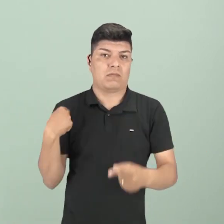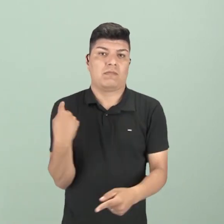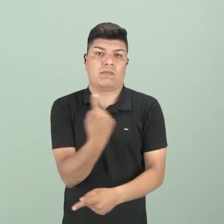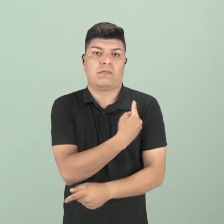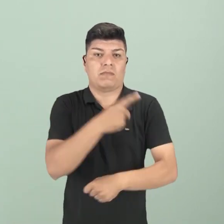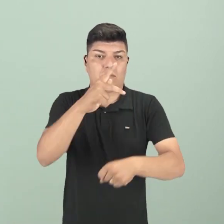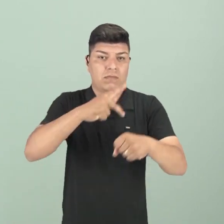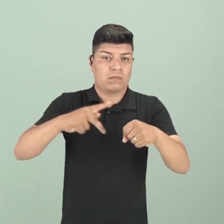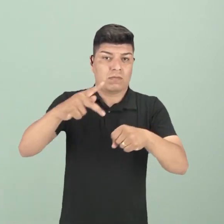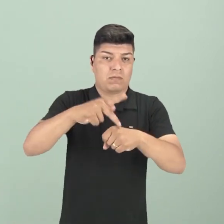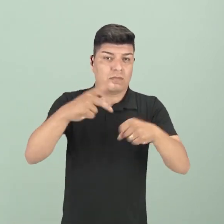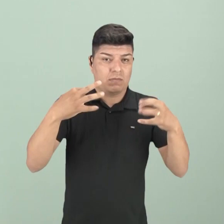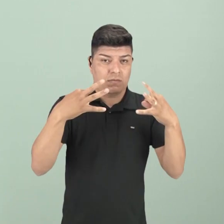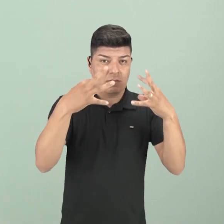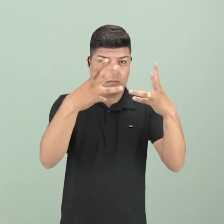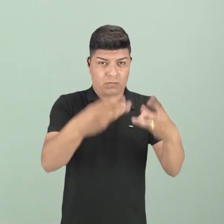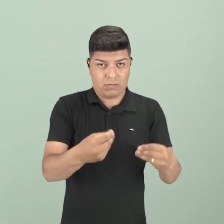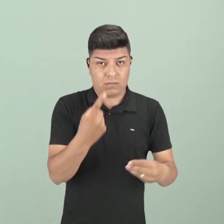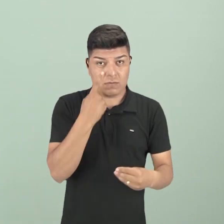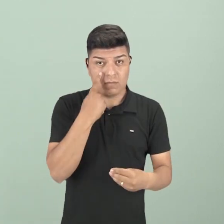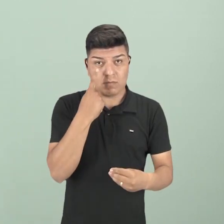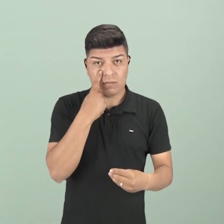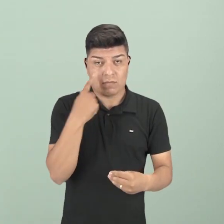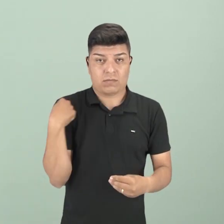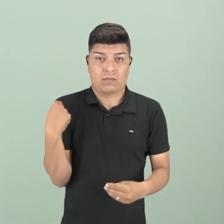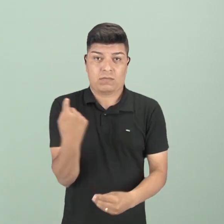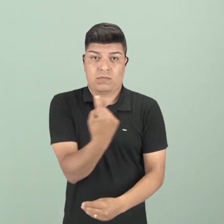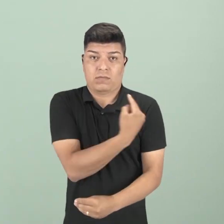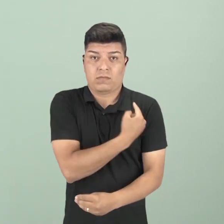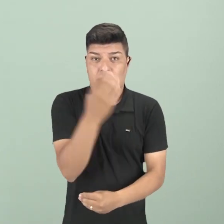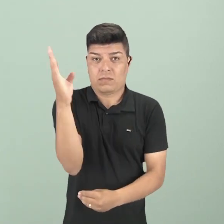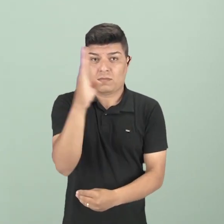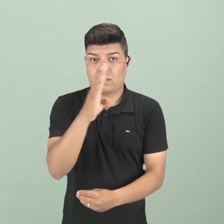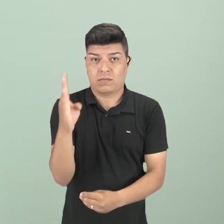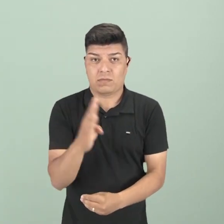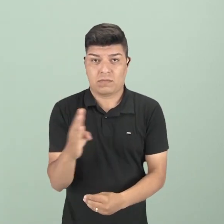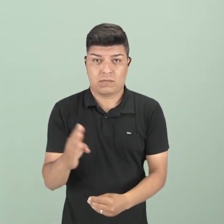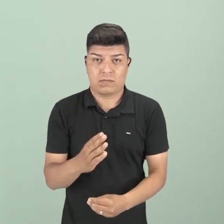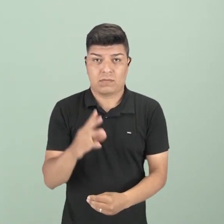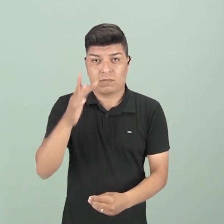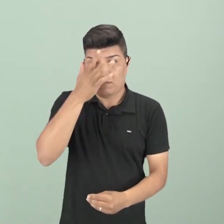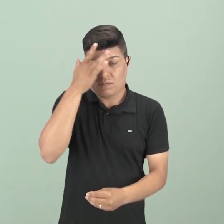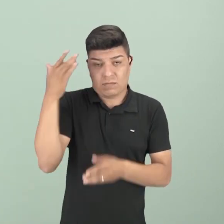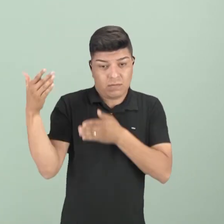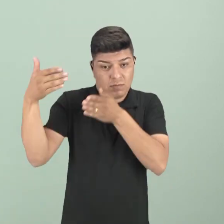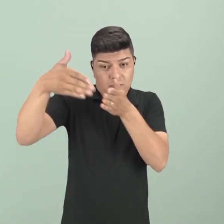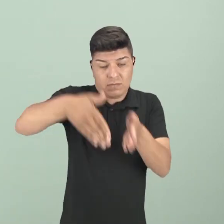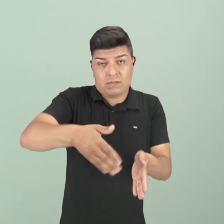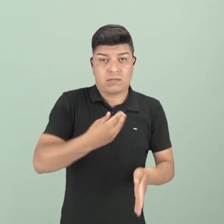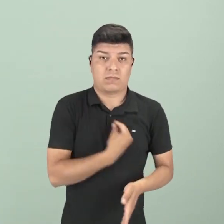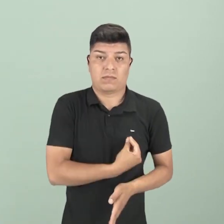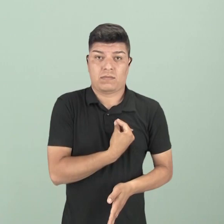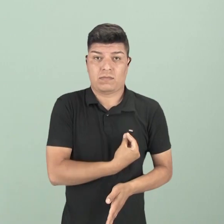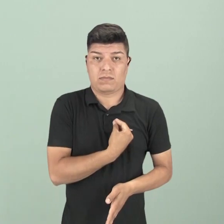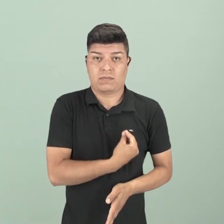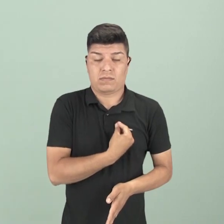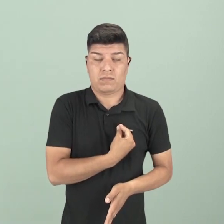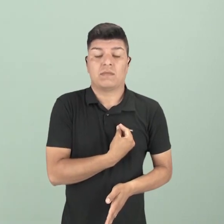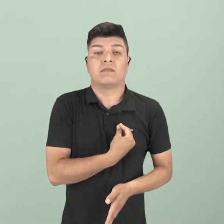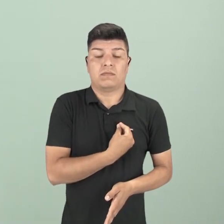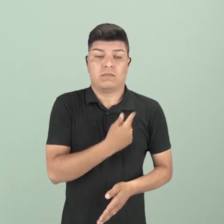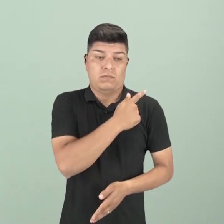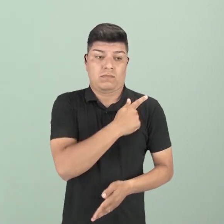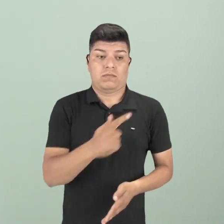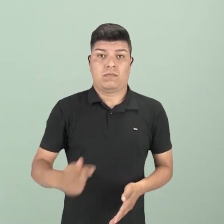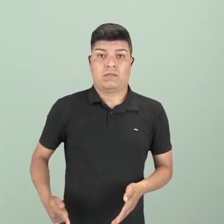país inteiro. E vocês viram que é para nós, brasileiros, e para os estrangeiros que convivem aqui, tá? Então, quando o governo